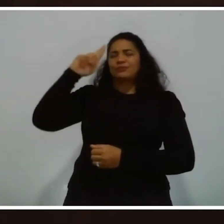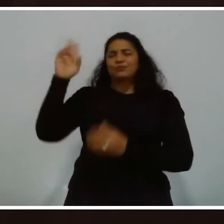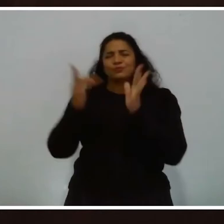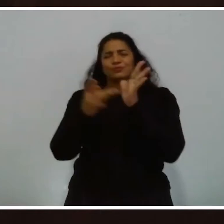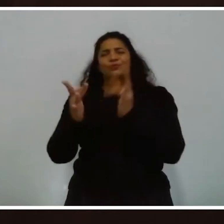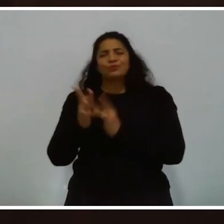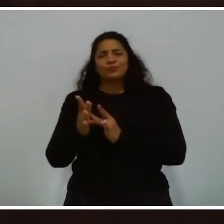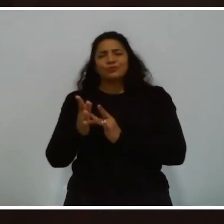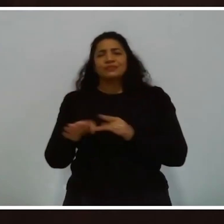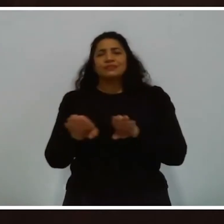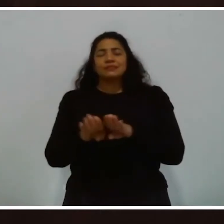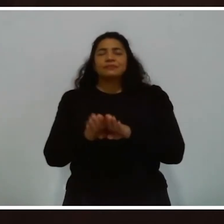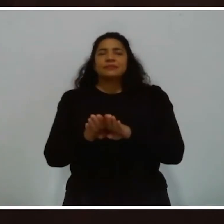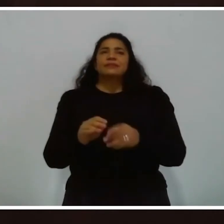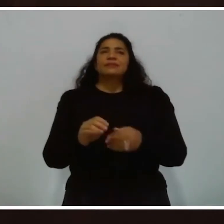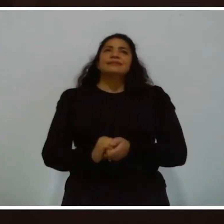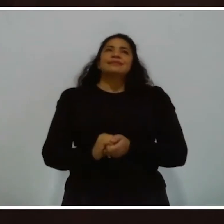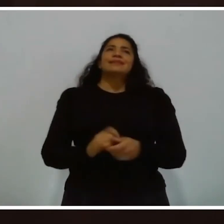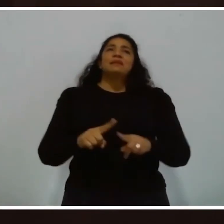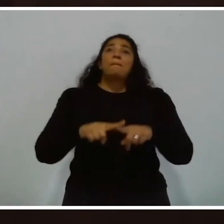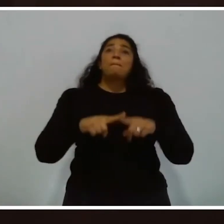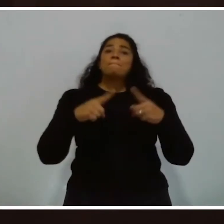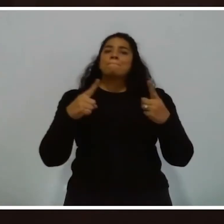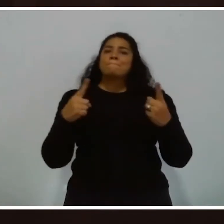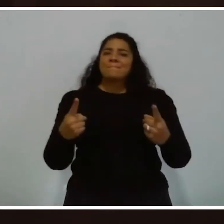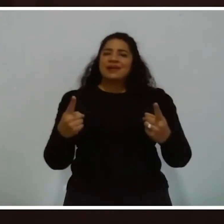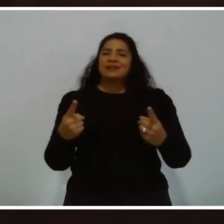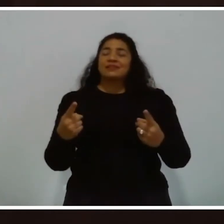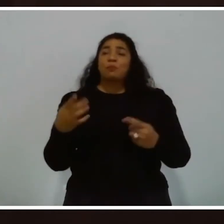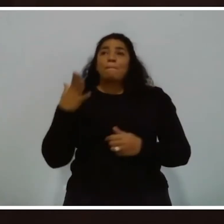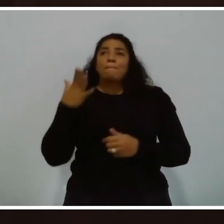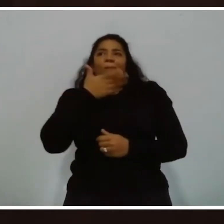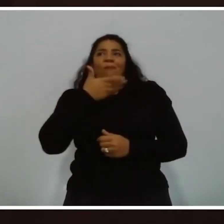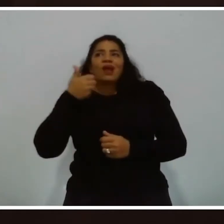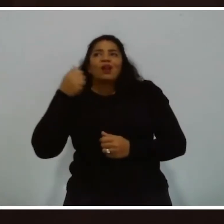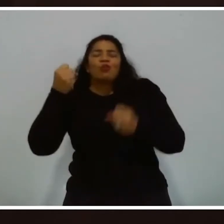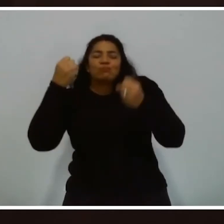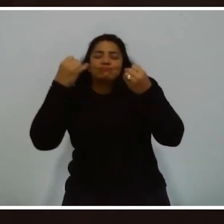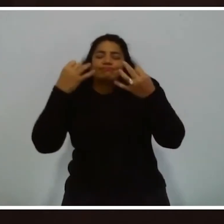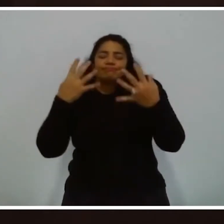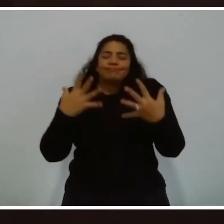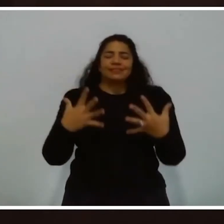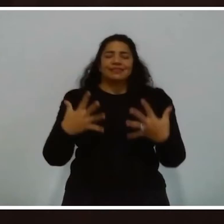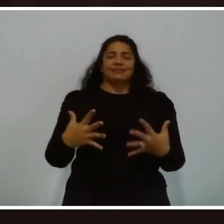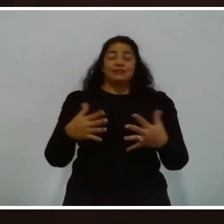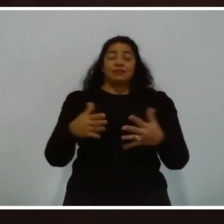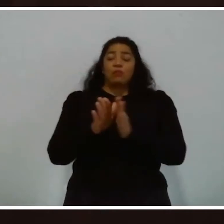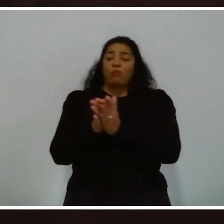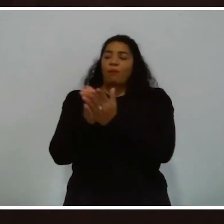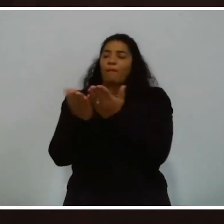ilustração mesmo, queridos irmãos, é dada pela própria Bíblia, né? A Bíblia lá em